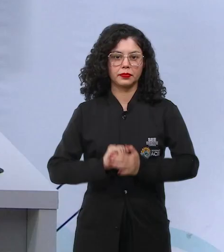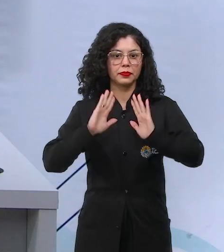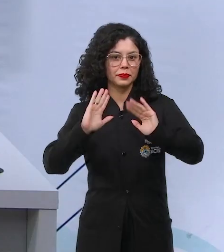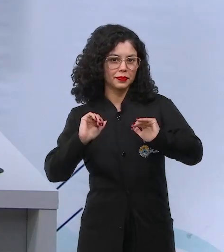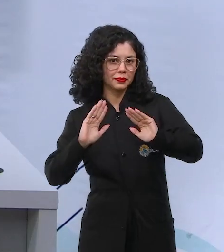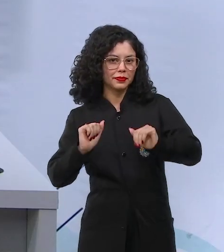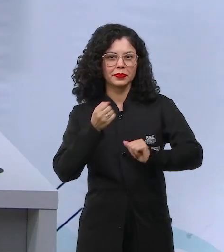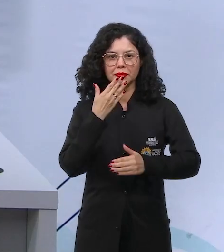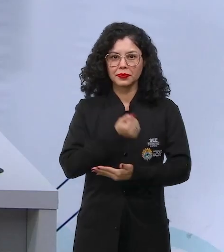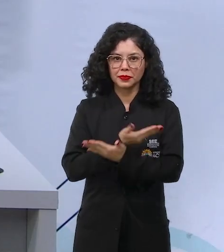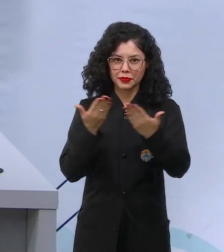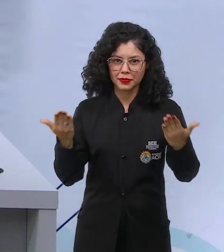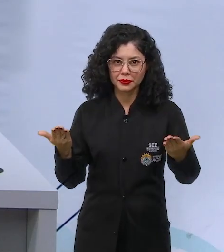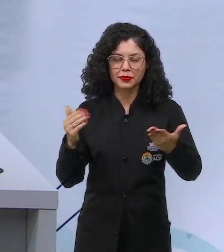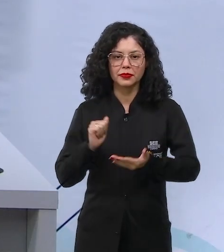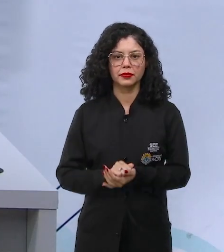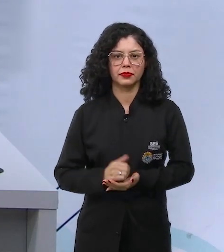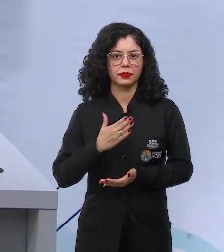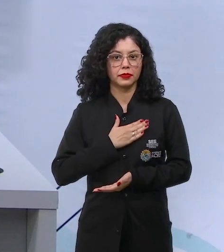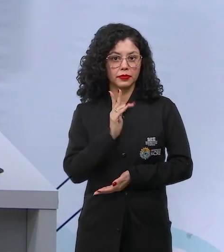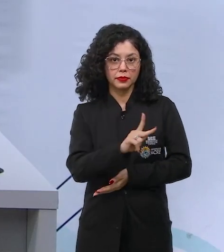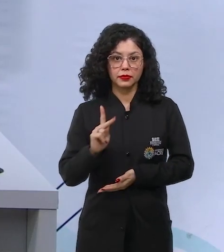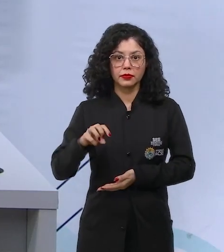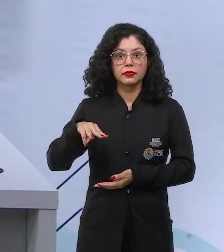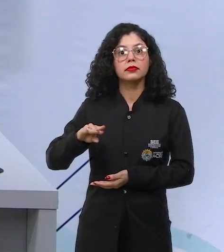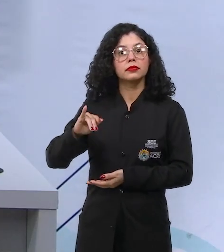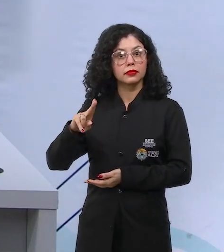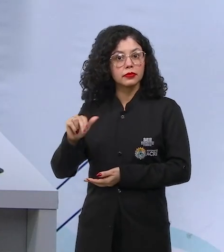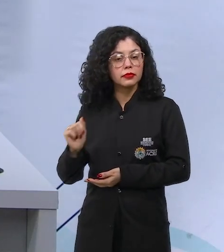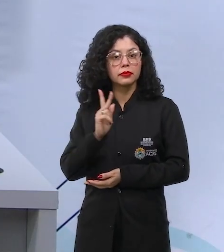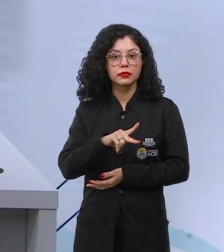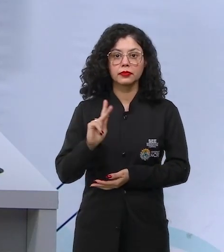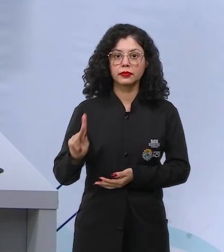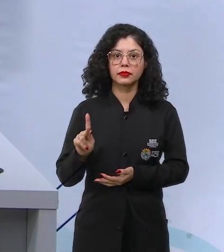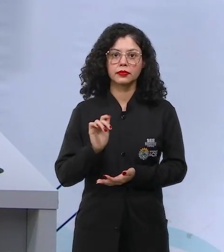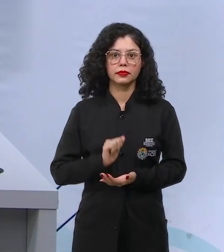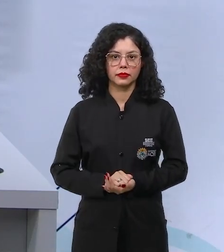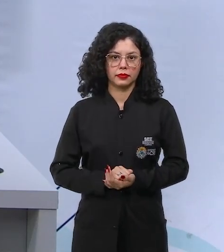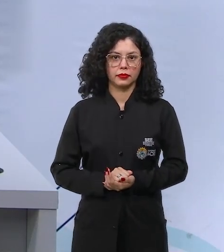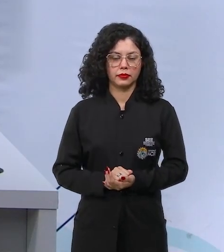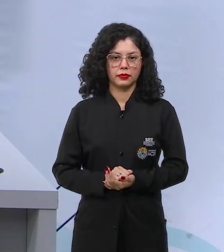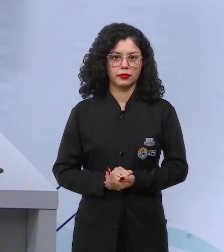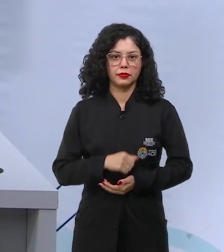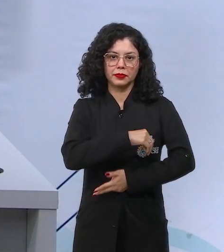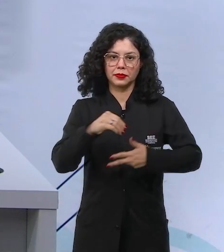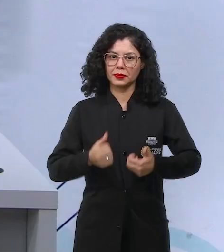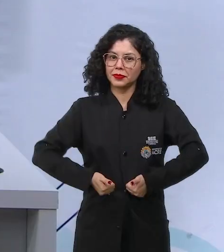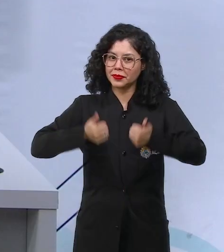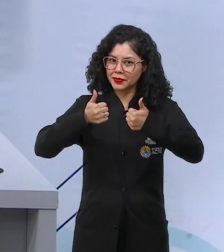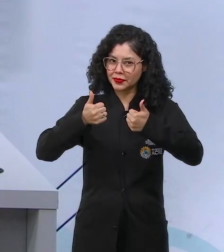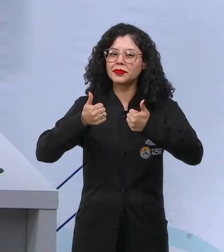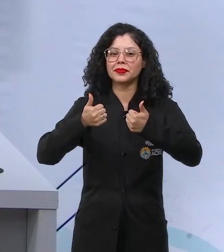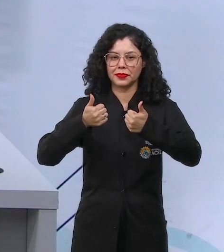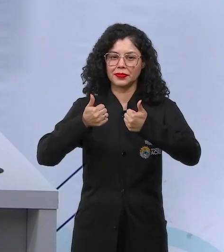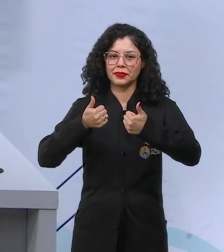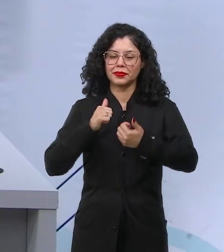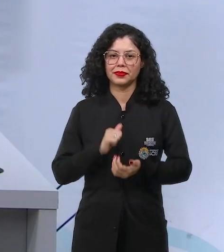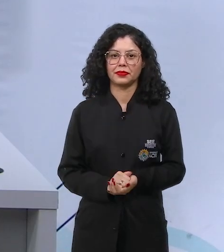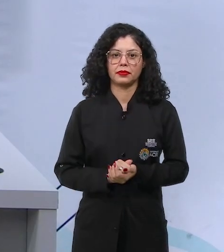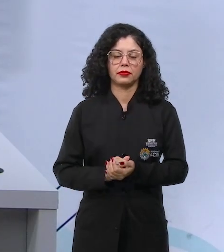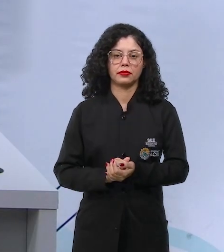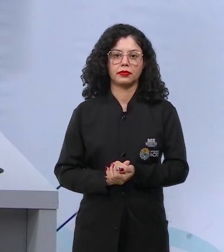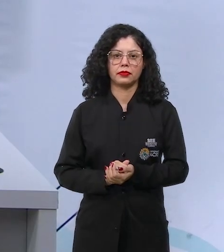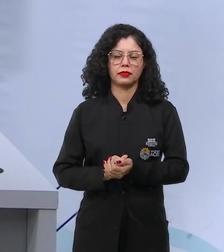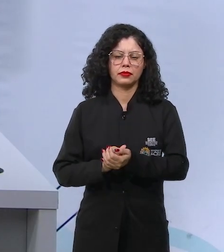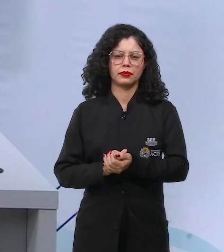Olá, pessoal, tudo bem com vocês? Eu sou o professor Mábio Castro, professor do Pré-ENEM Legal da Divisão de